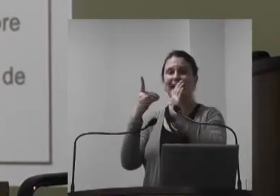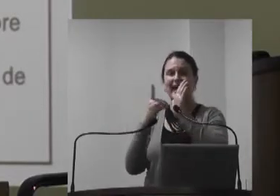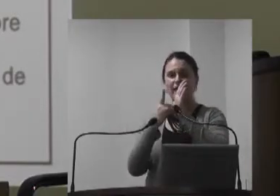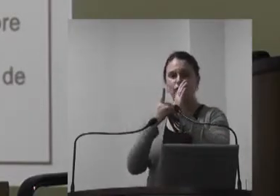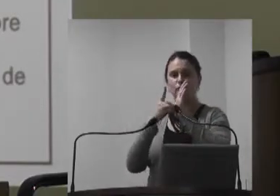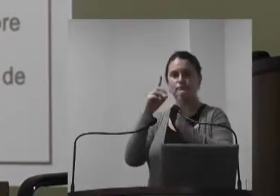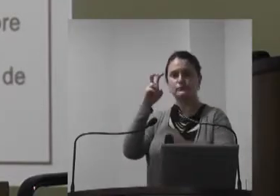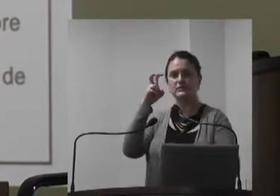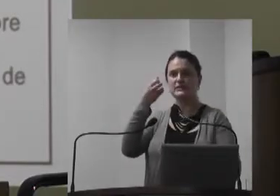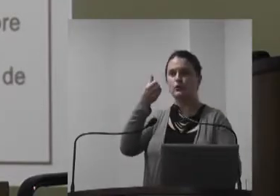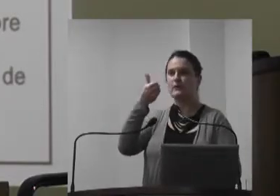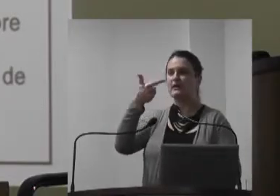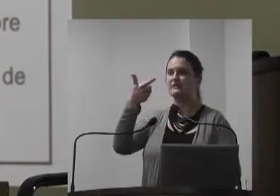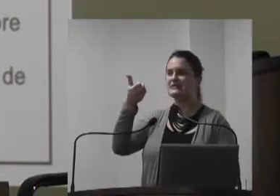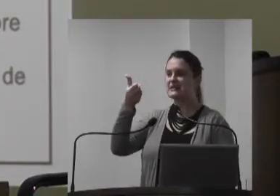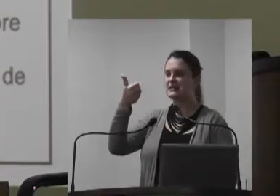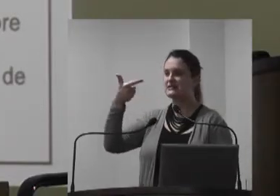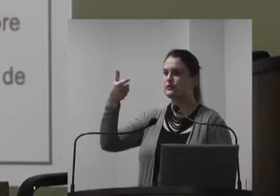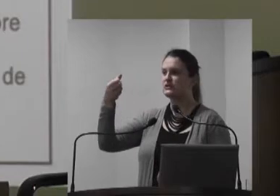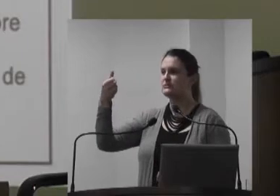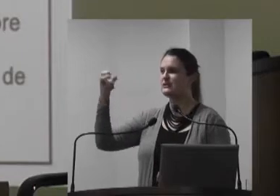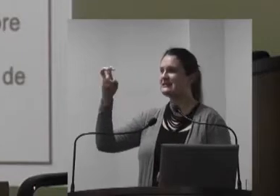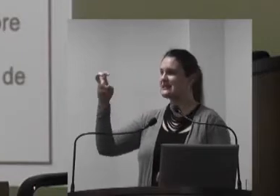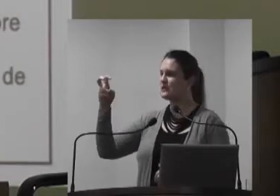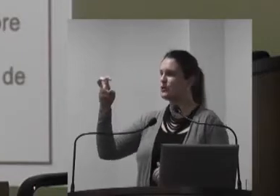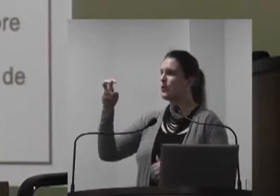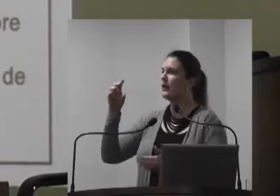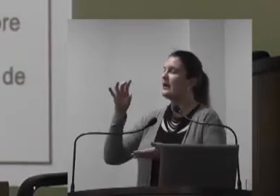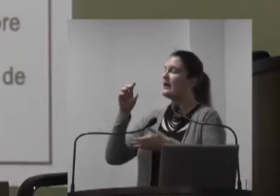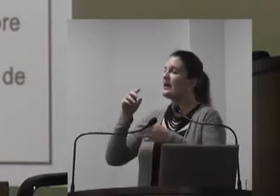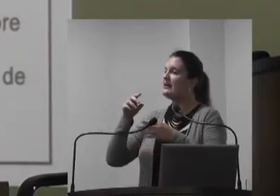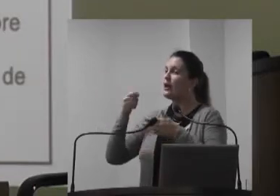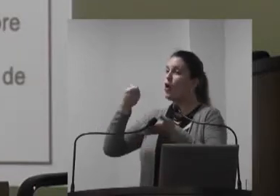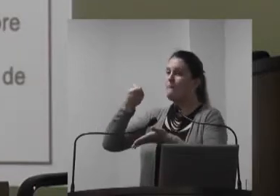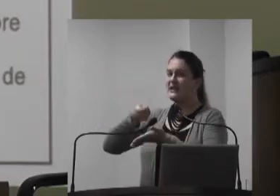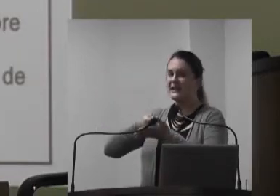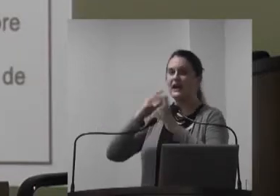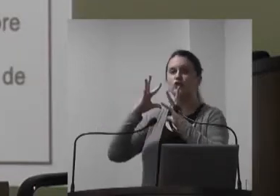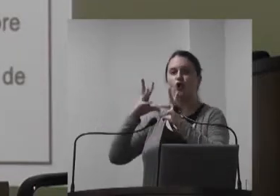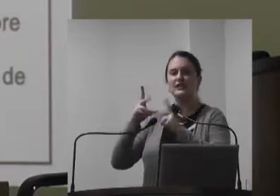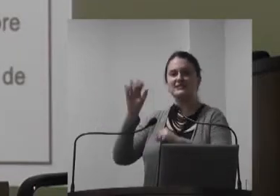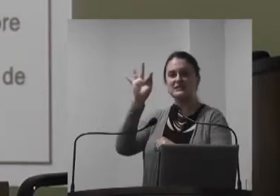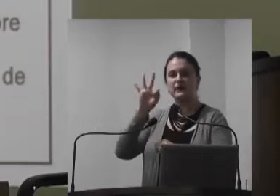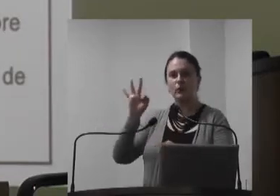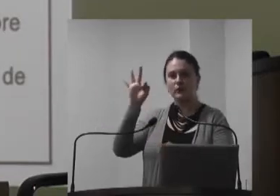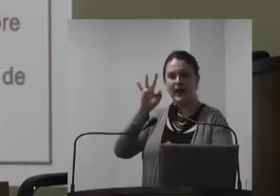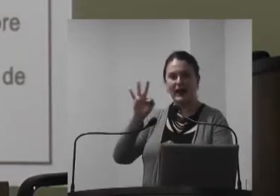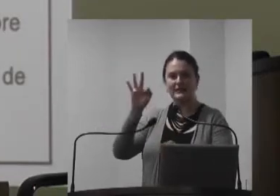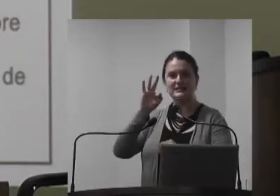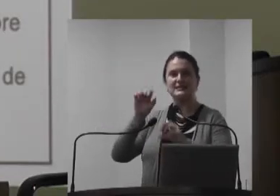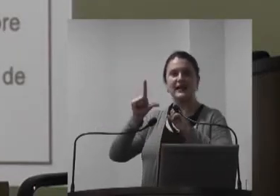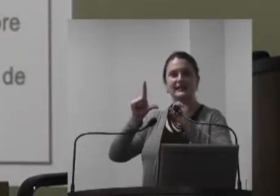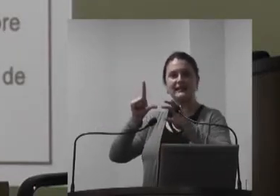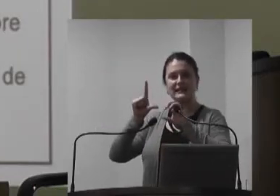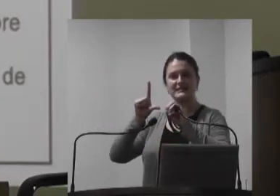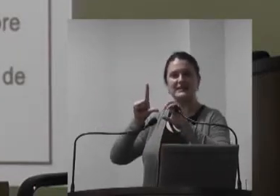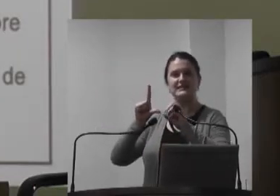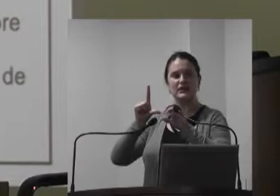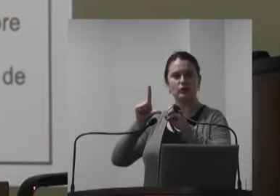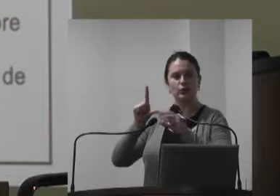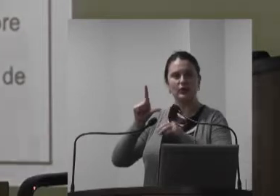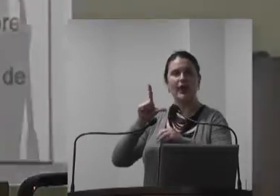de um decreto do 5626 de 2005, ele obriga todas as faculdades